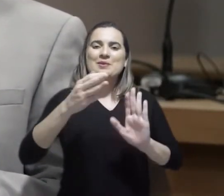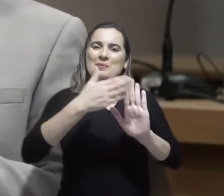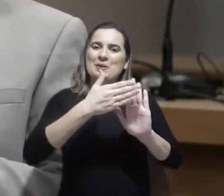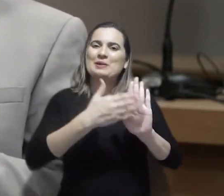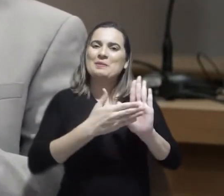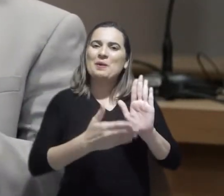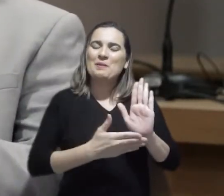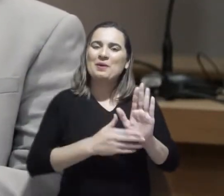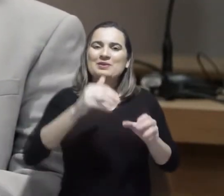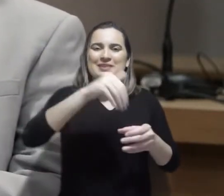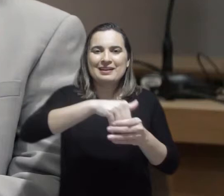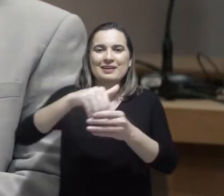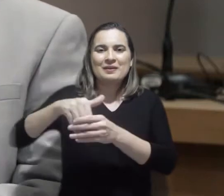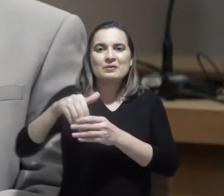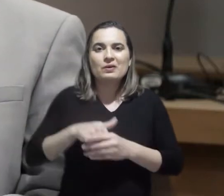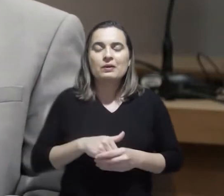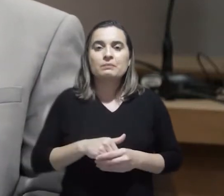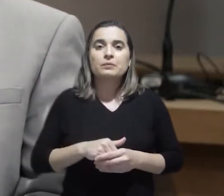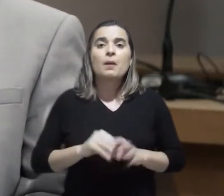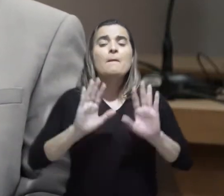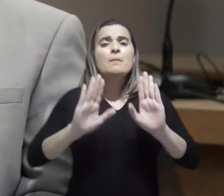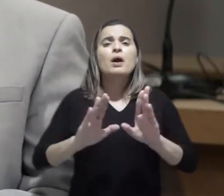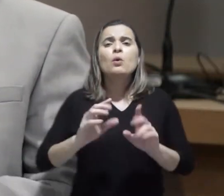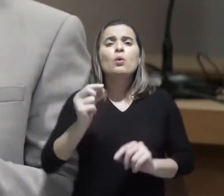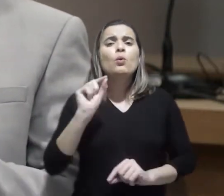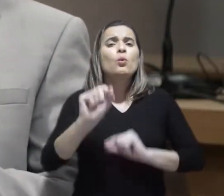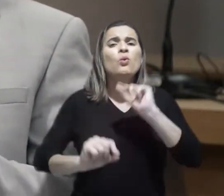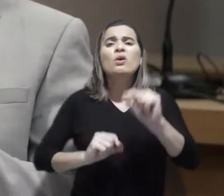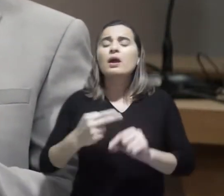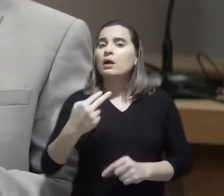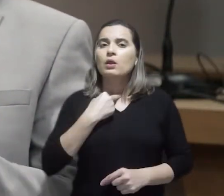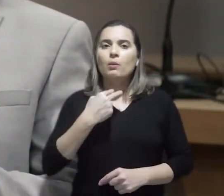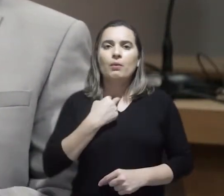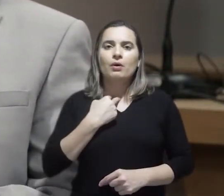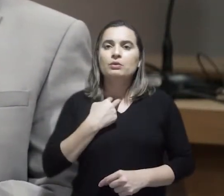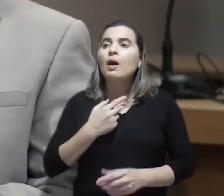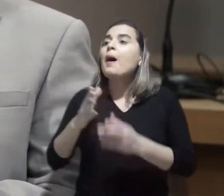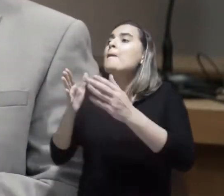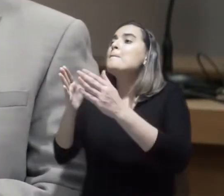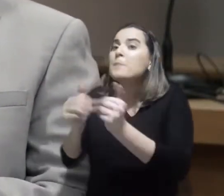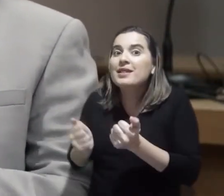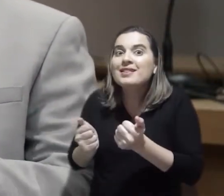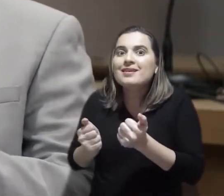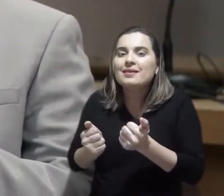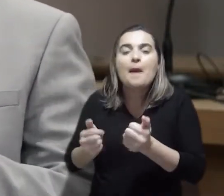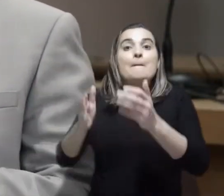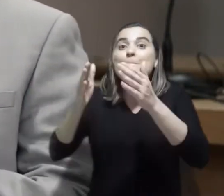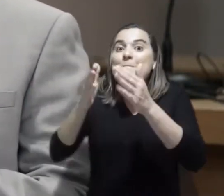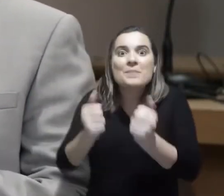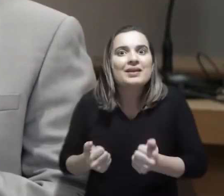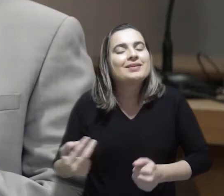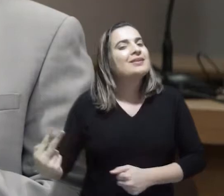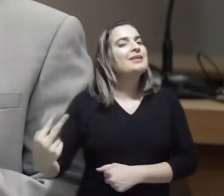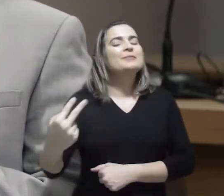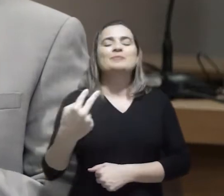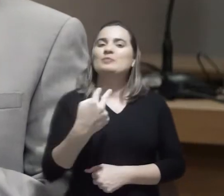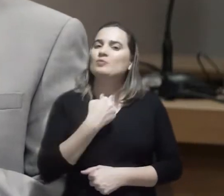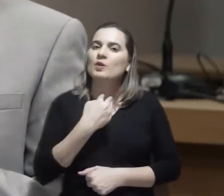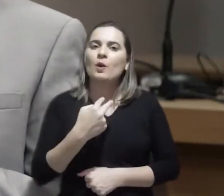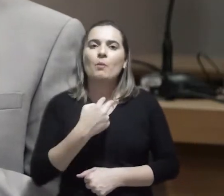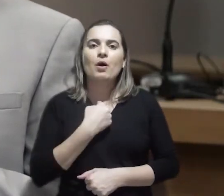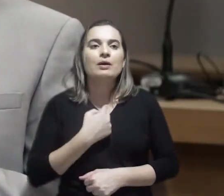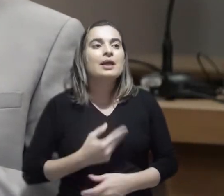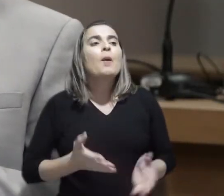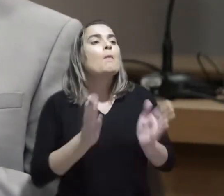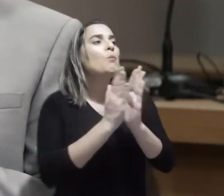eleitoral. Então, isso é possível fazer. O que é que ele não pode fazer? Pedido explícito de voto. Isso ele não pode fazer durante esse período em